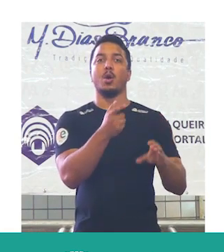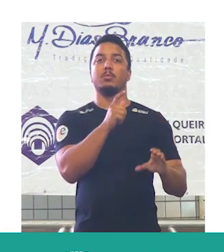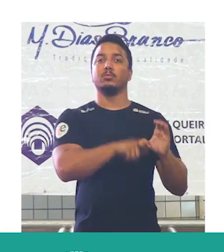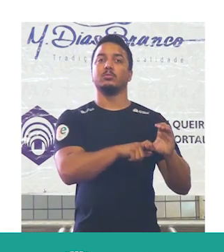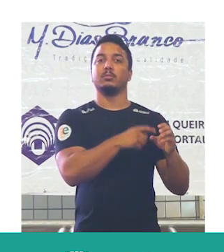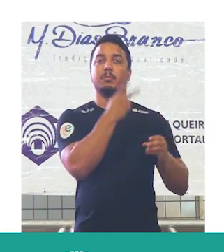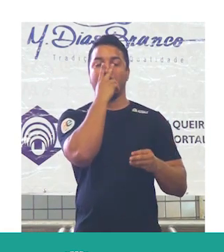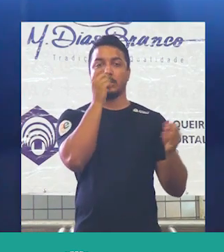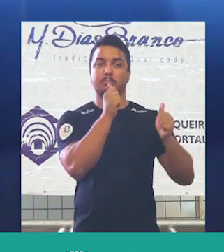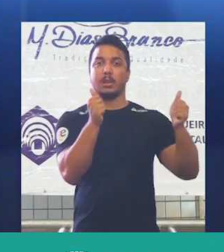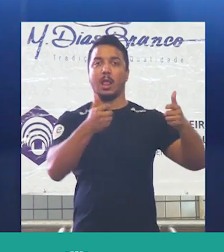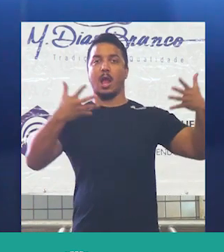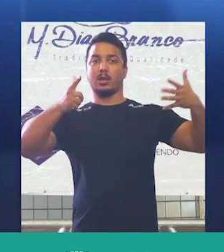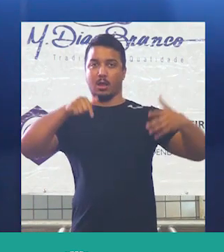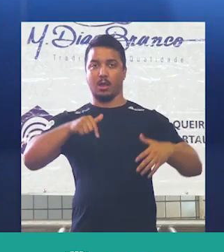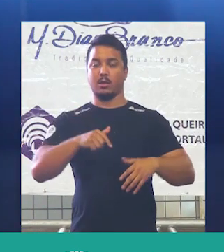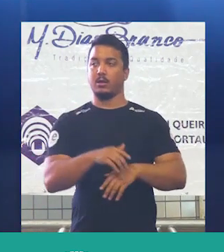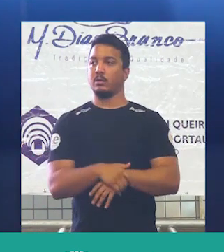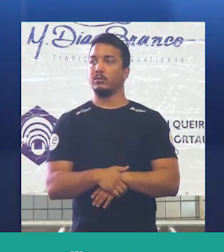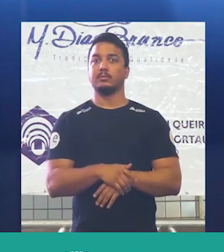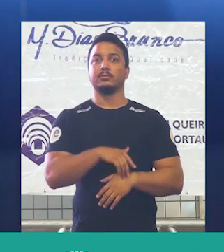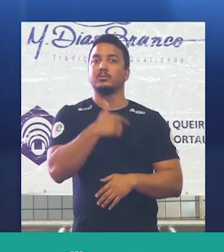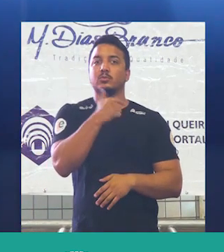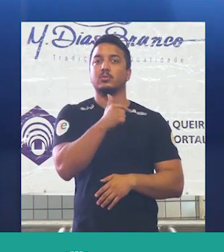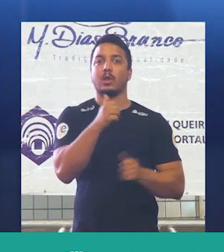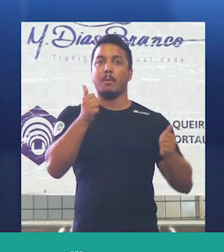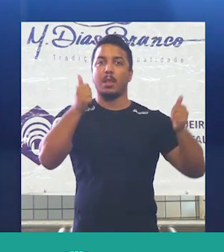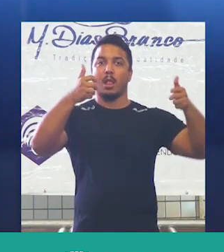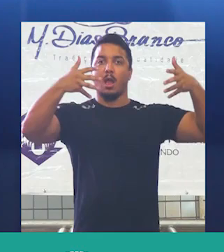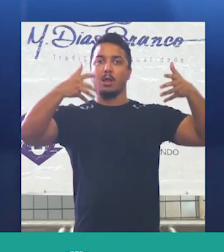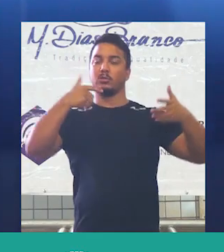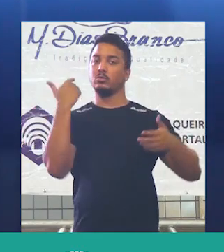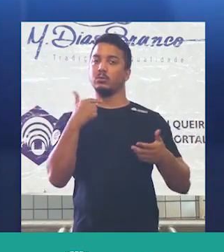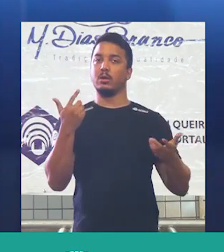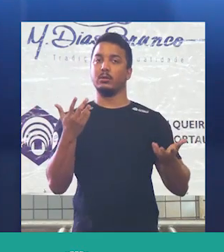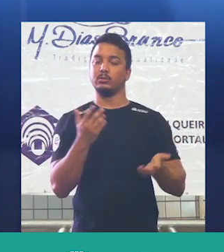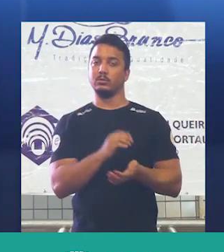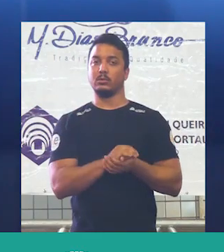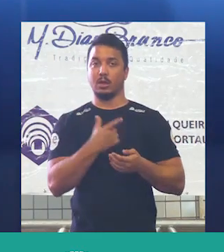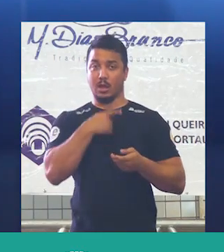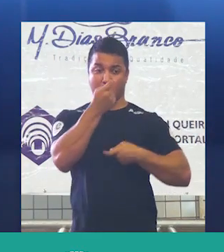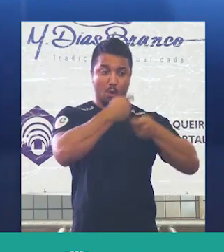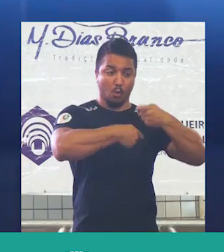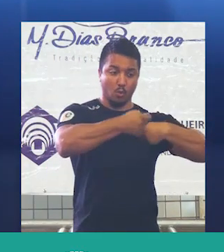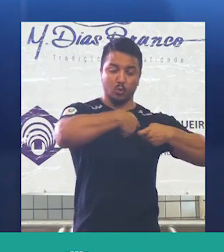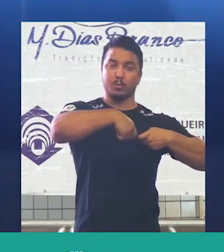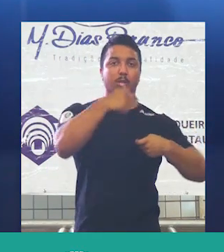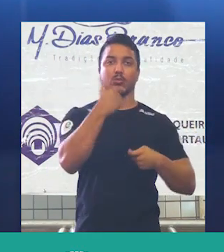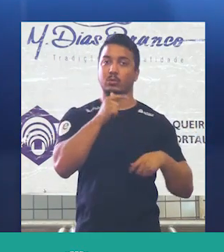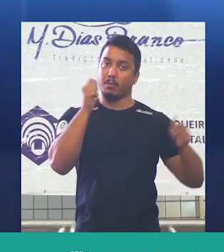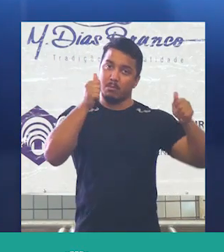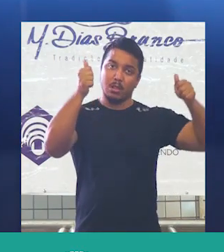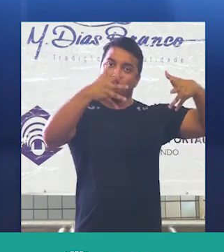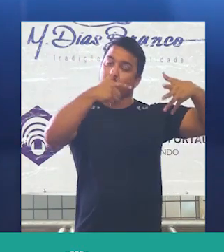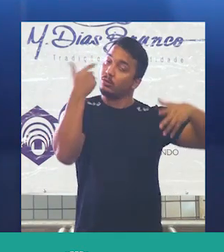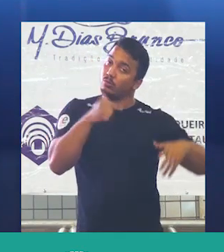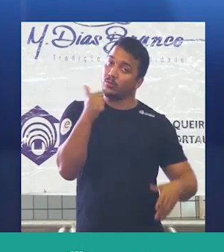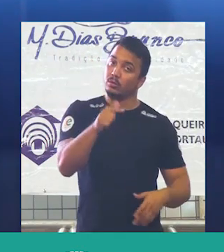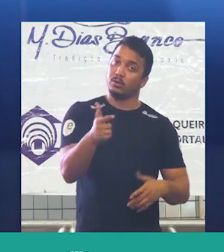esse milagre? Existe milagre não, meu filho, né? Em economia não existe